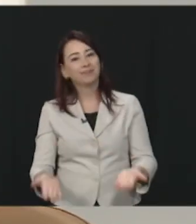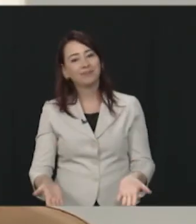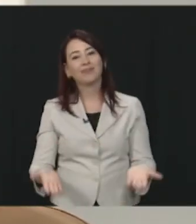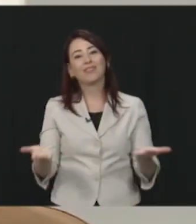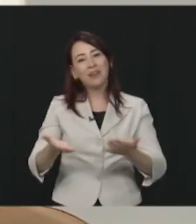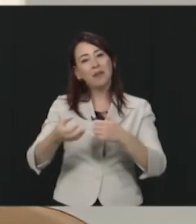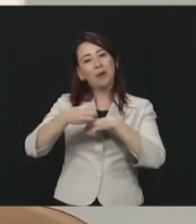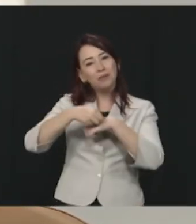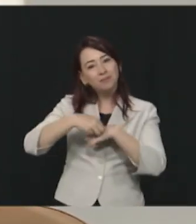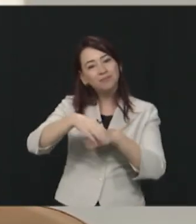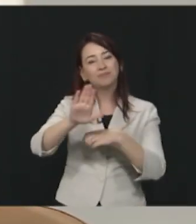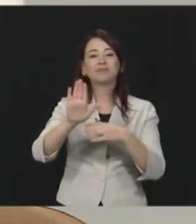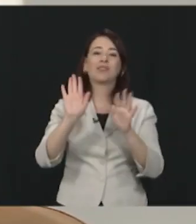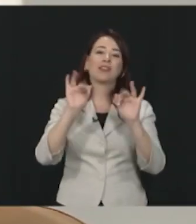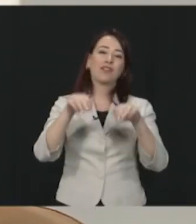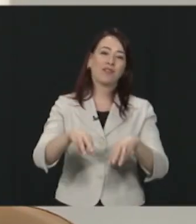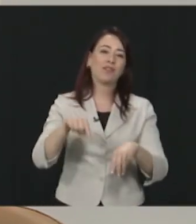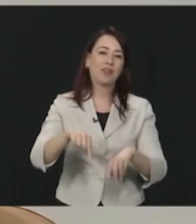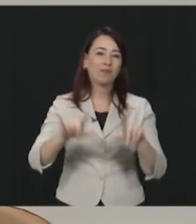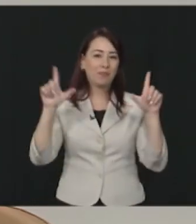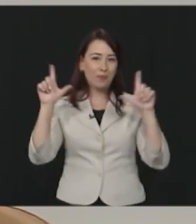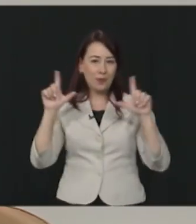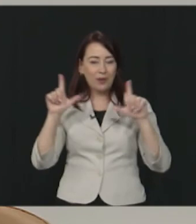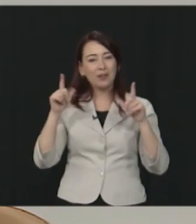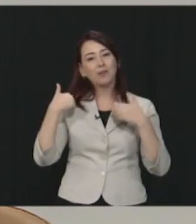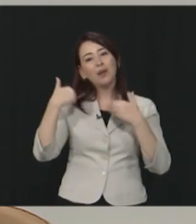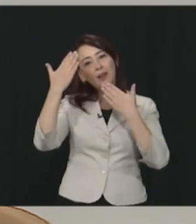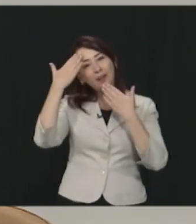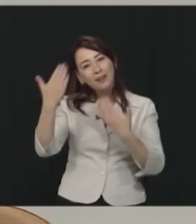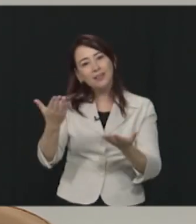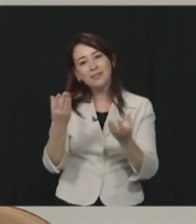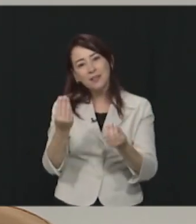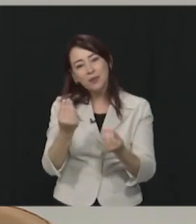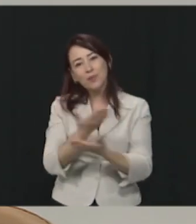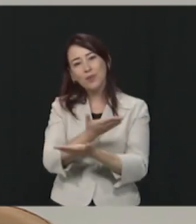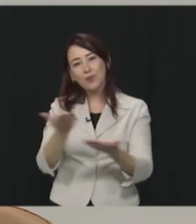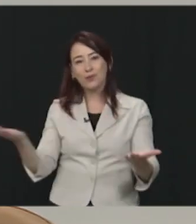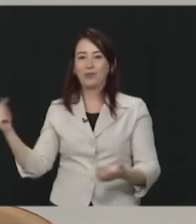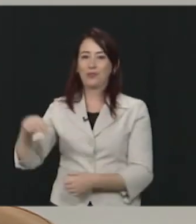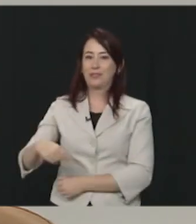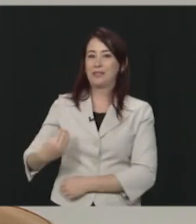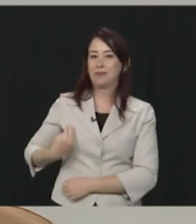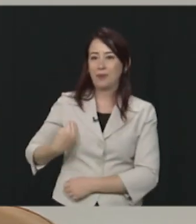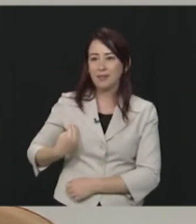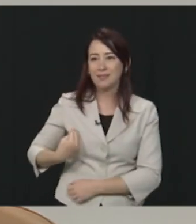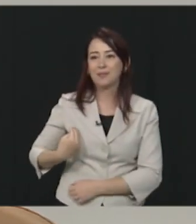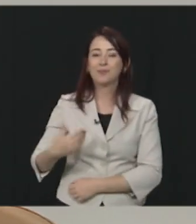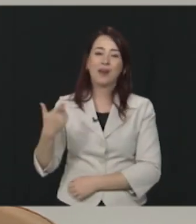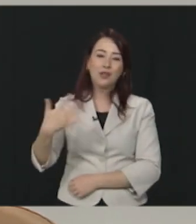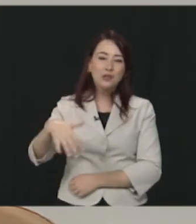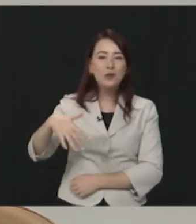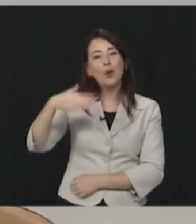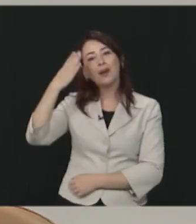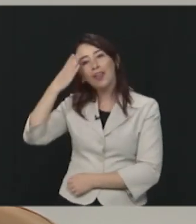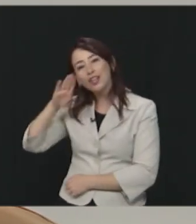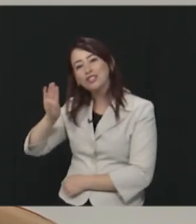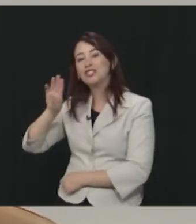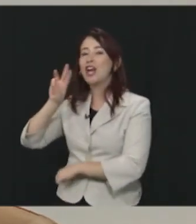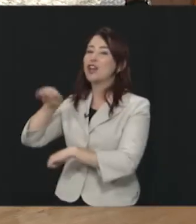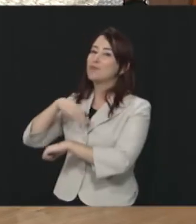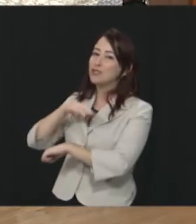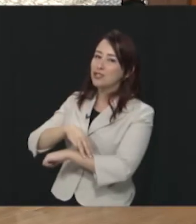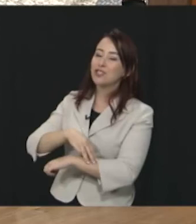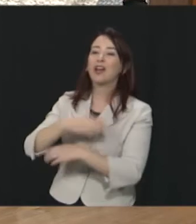que a gente termina o programa de hoje. Queria agradecer muito a participação de vocês também, Sônia, Regiane,